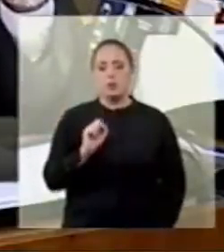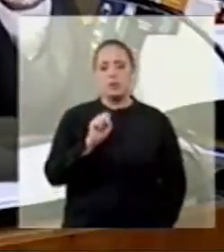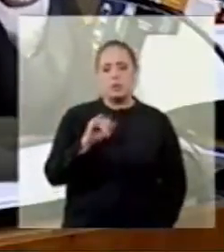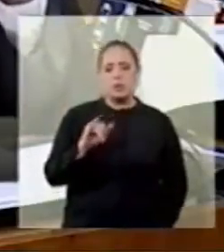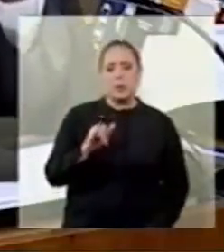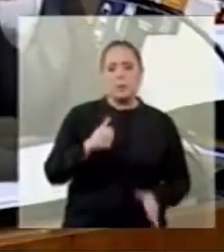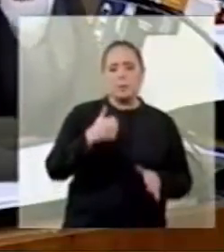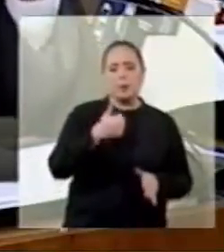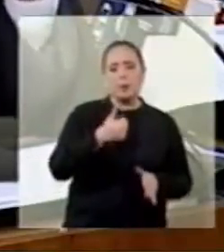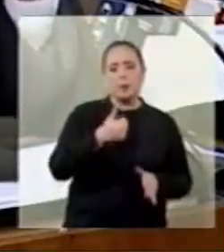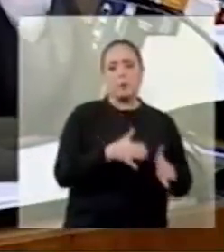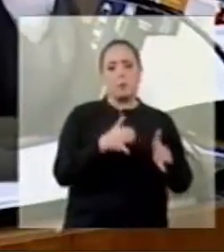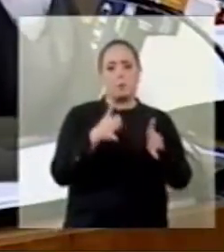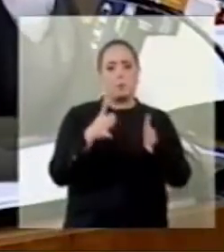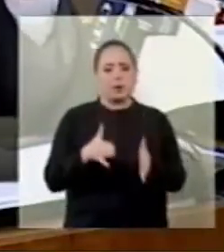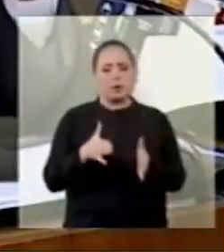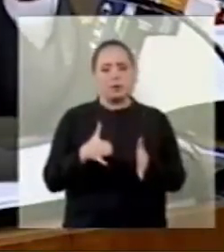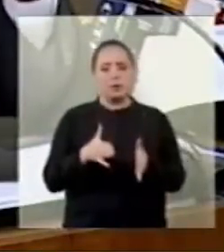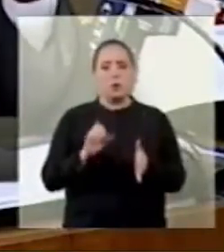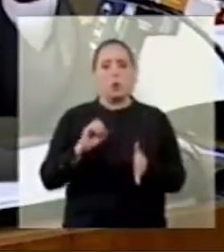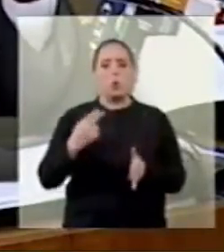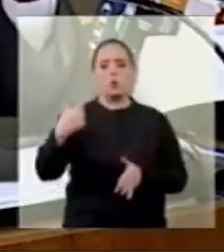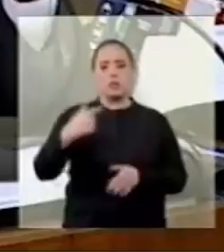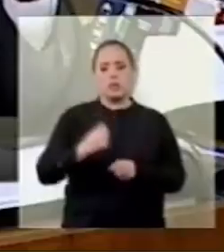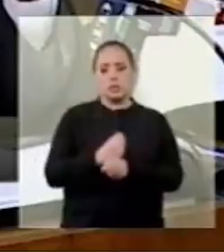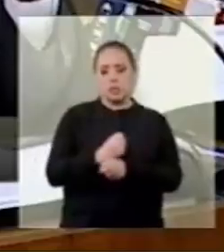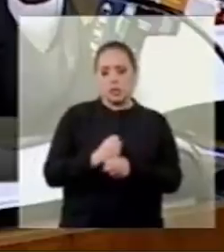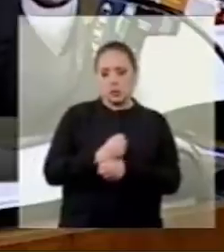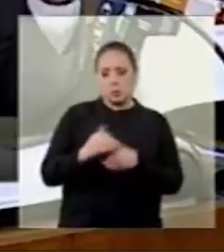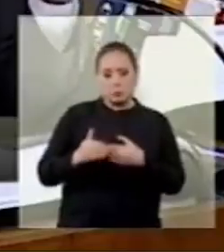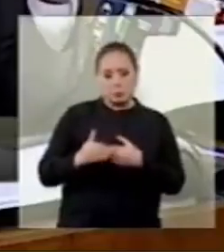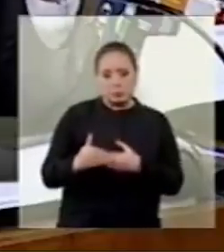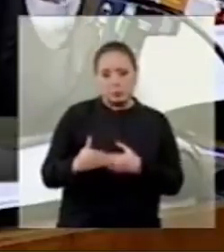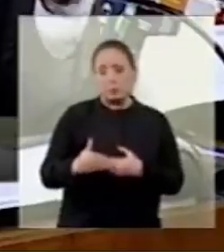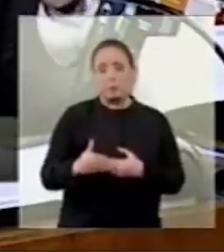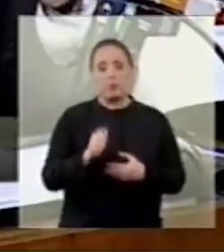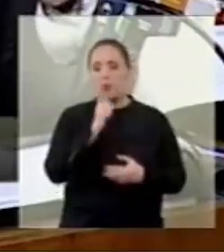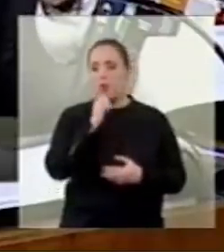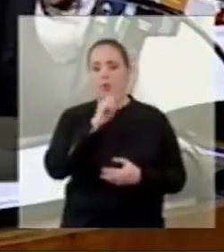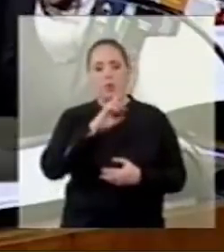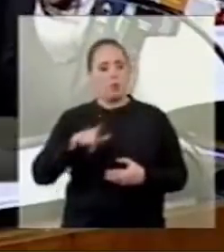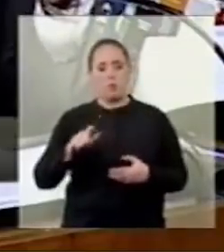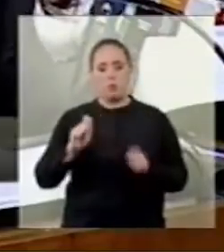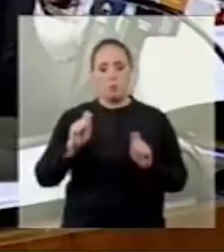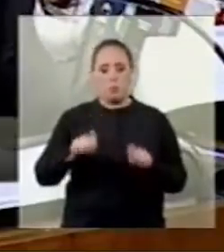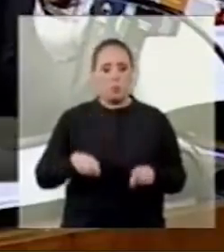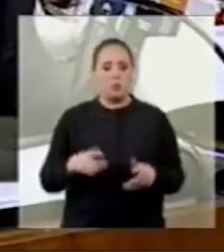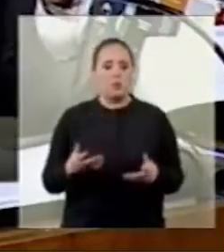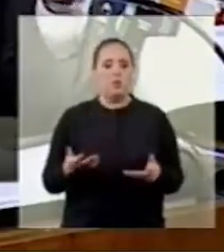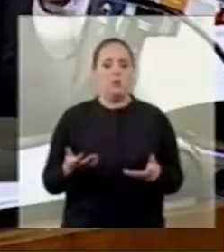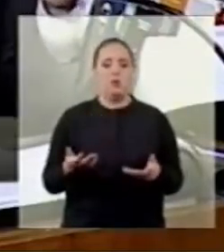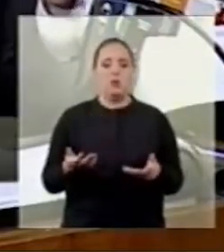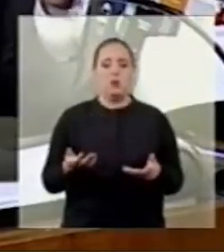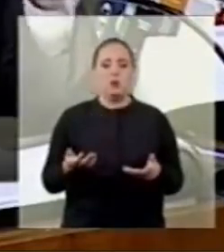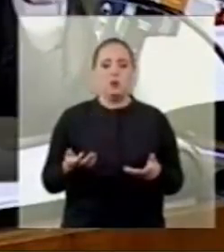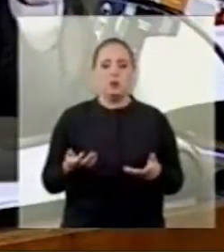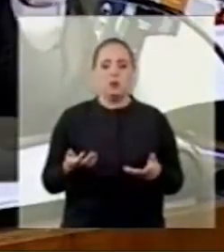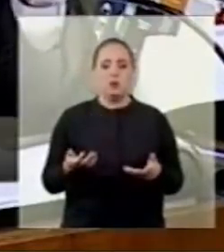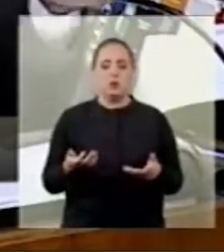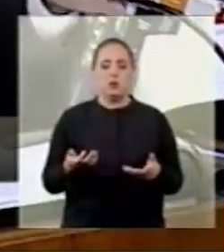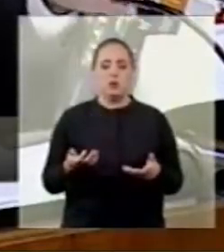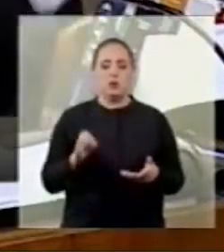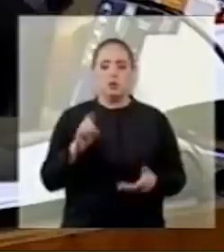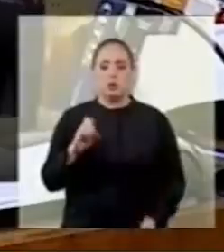período, seja no período de 7 anos, onde não era possível a